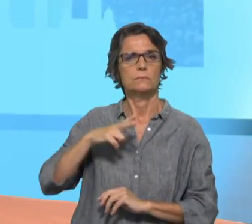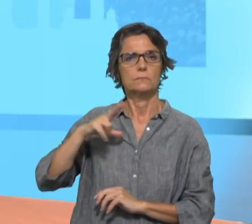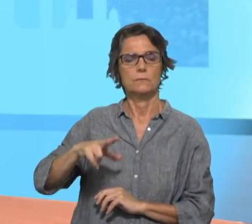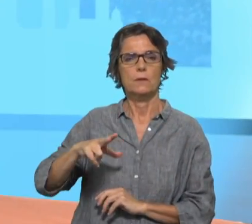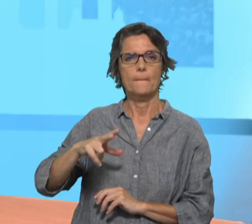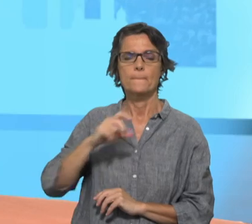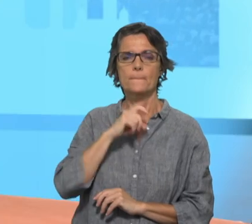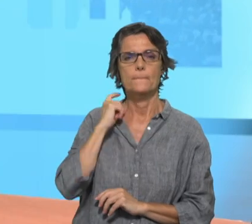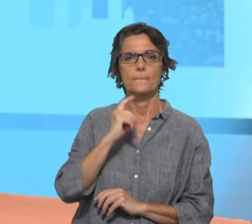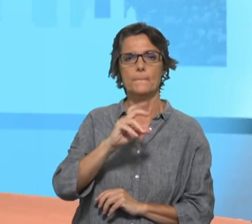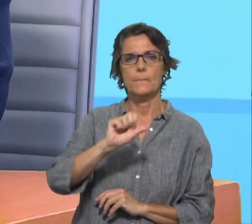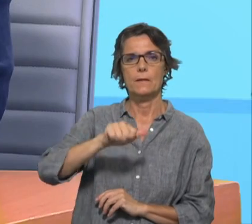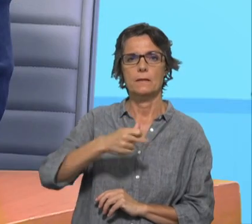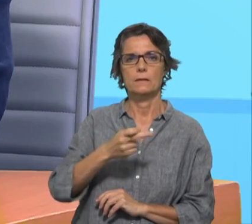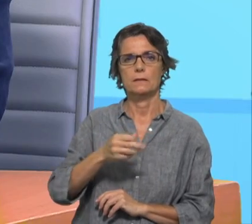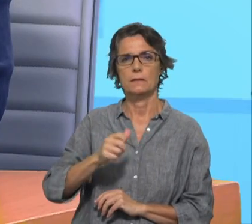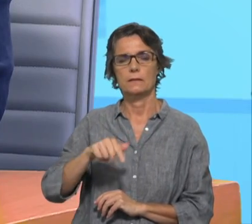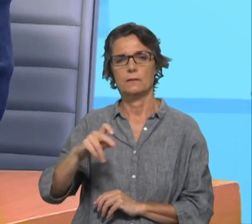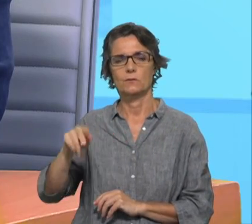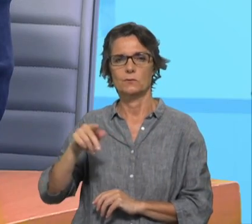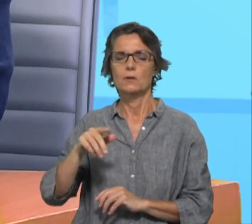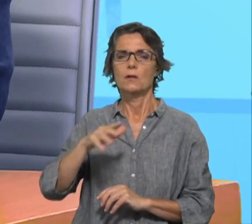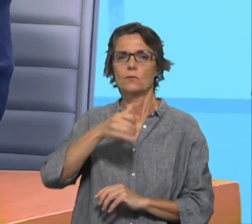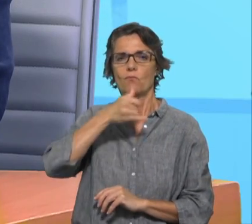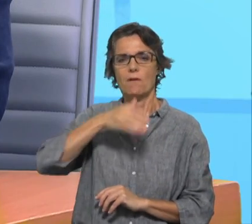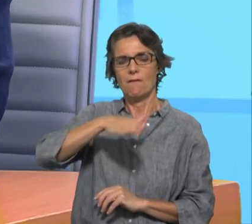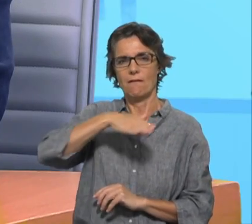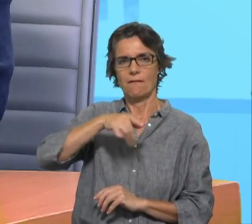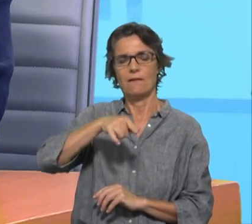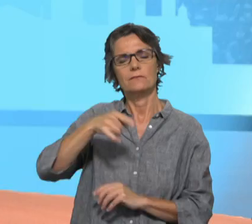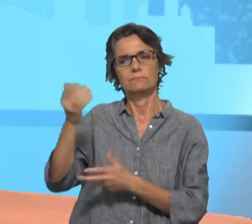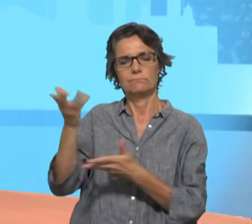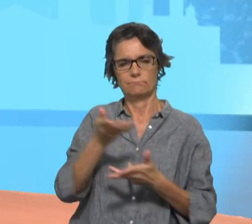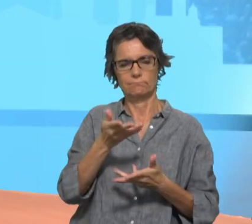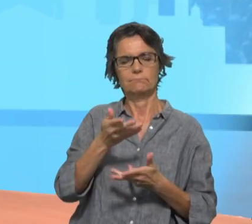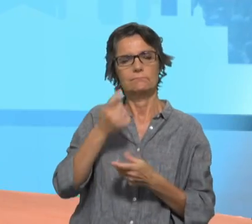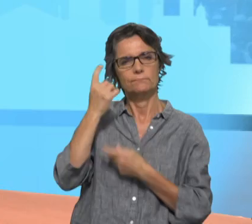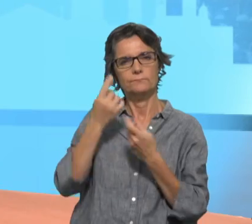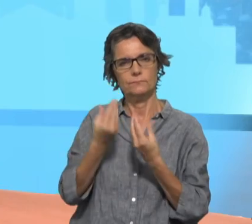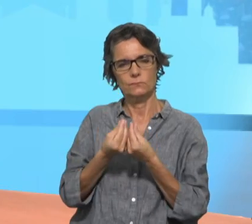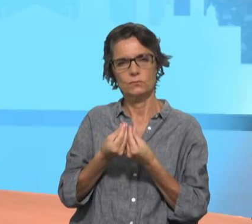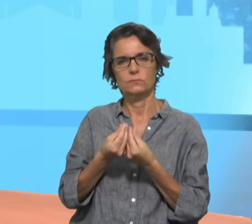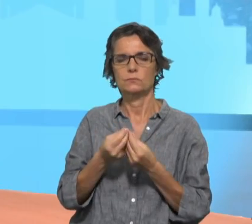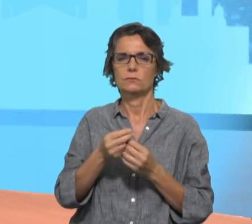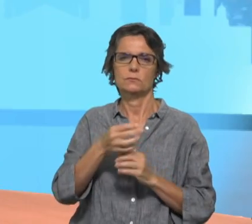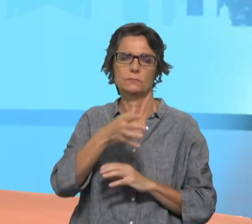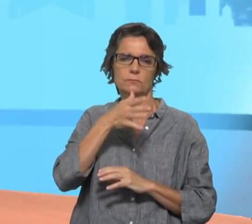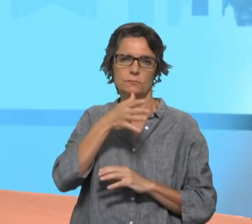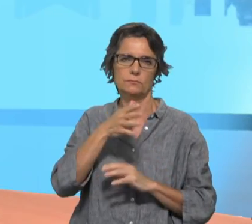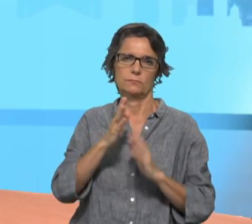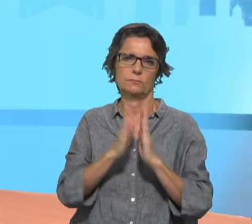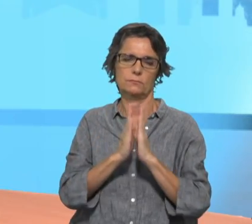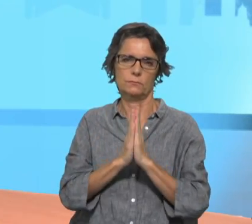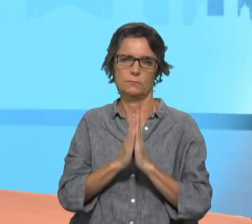Aquino, da Diocese do Algarve, que está hoje connosco também para propor uma reflexão sobre a liturgia de domingo. Padre Carlos, muito boa